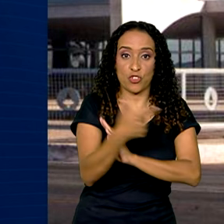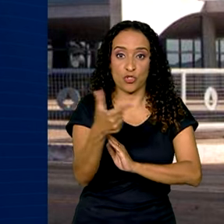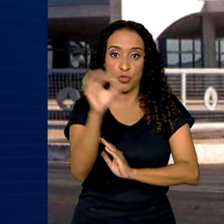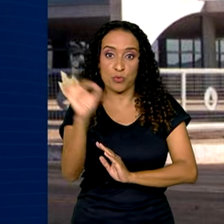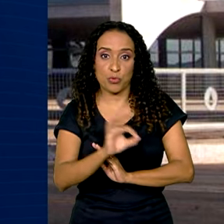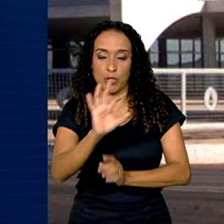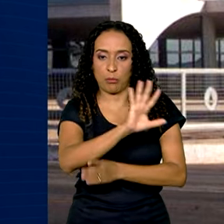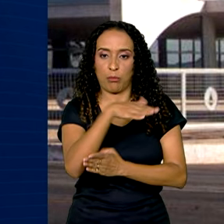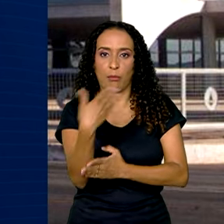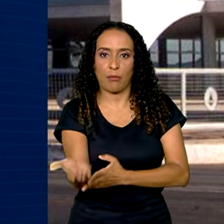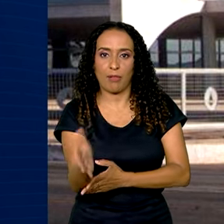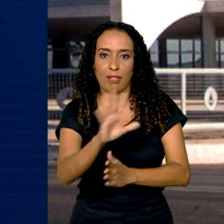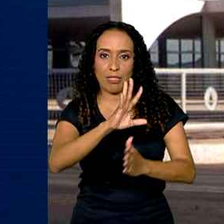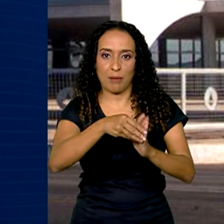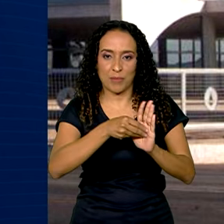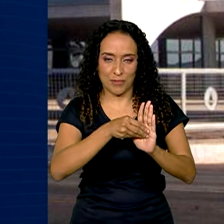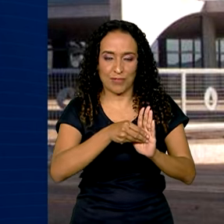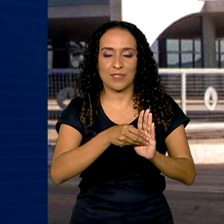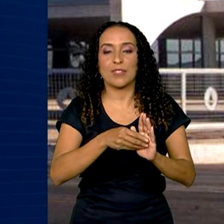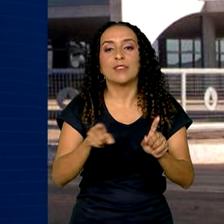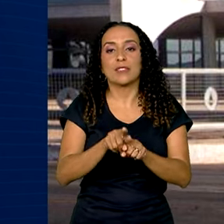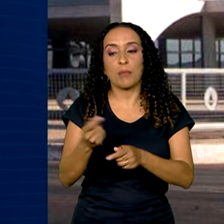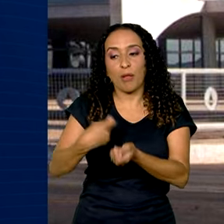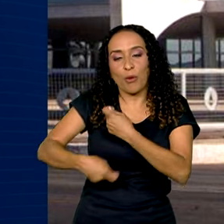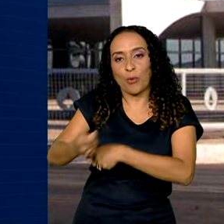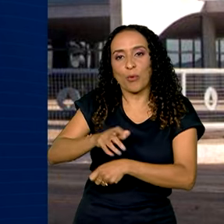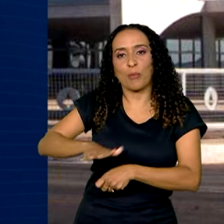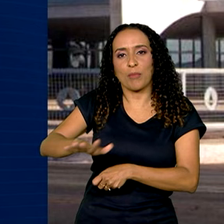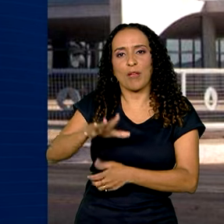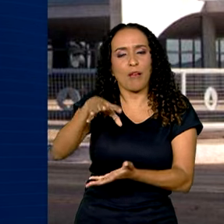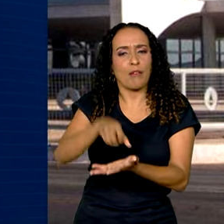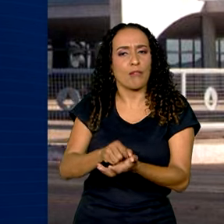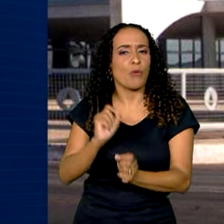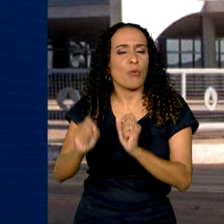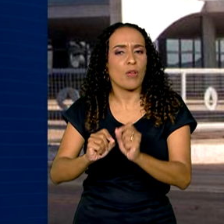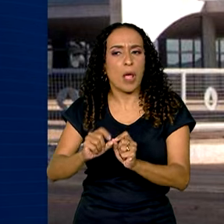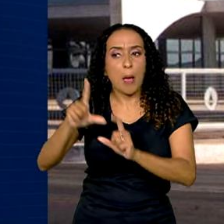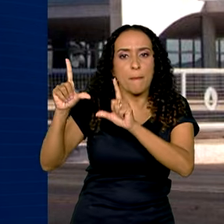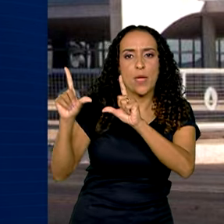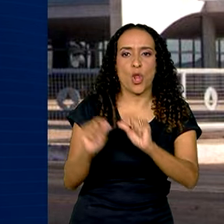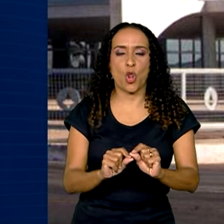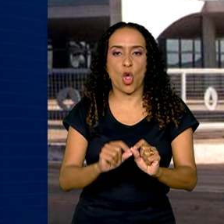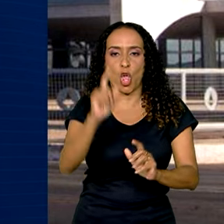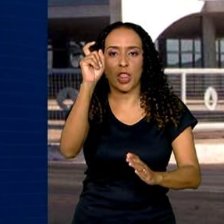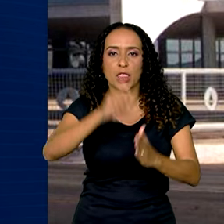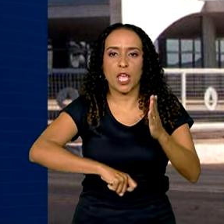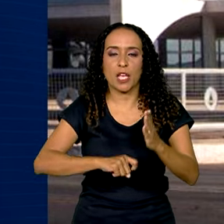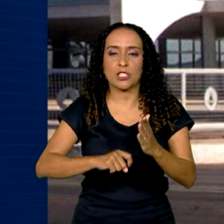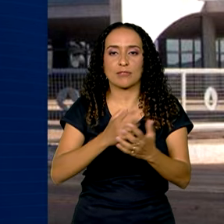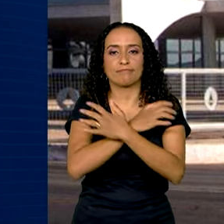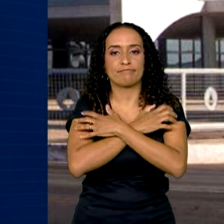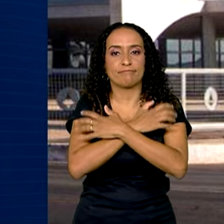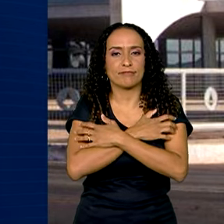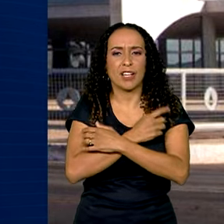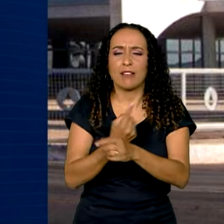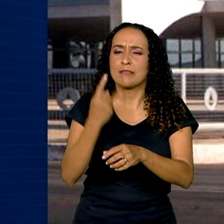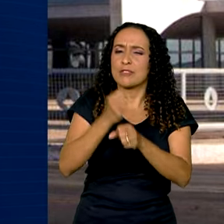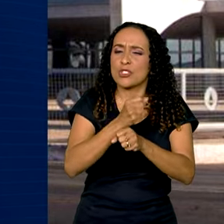do desmatamento na Amazônia. E na economia, o Brasil registrou a menor taxa de desemprego